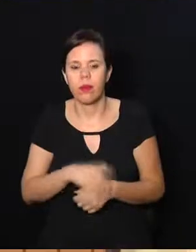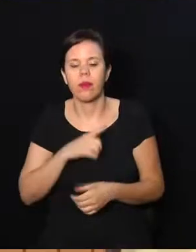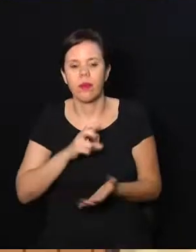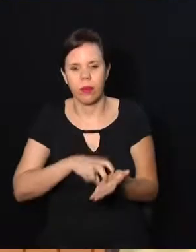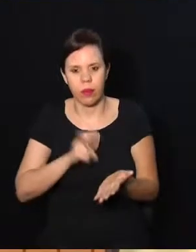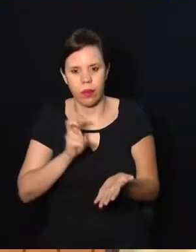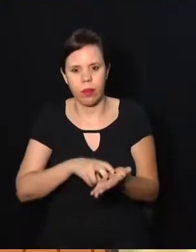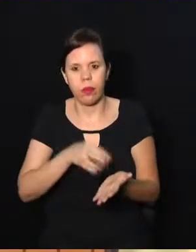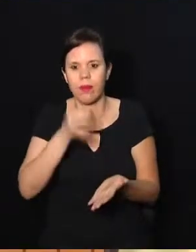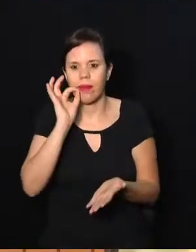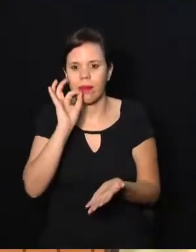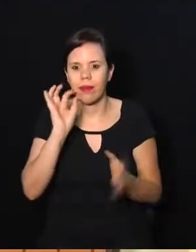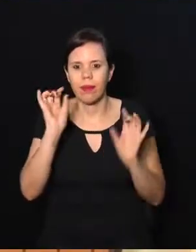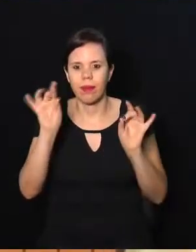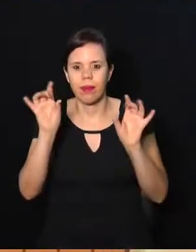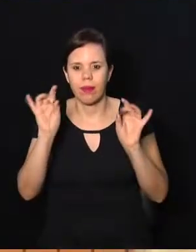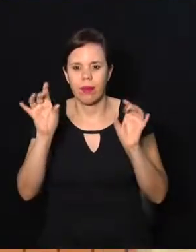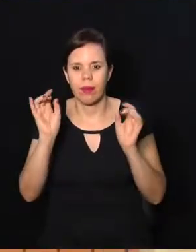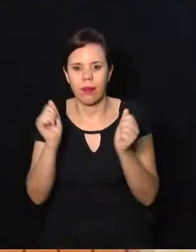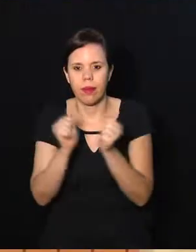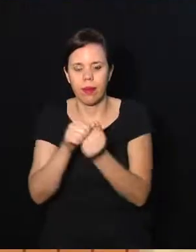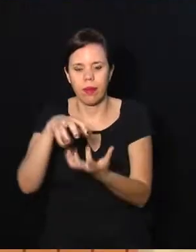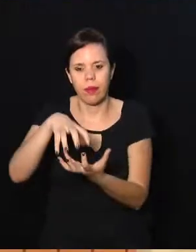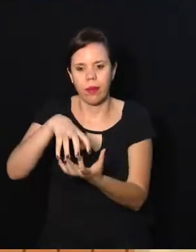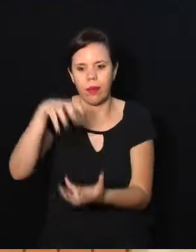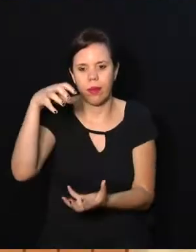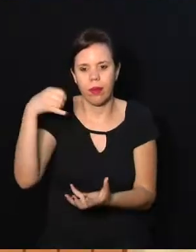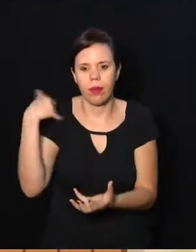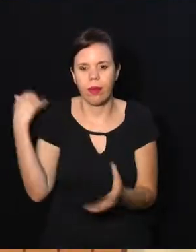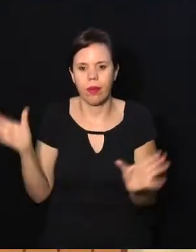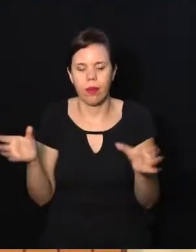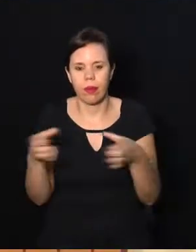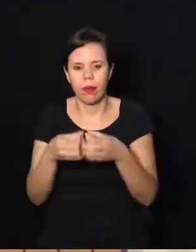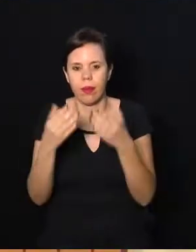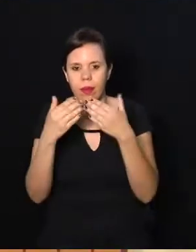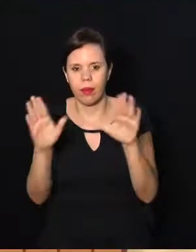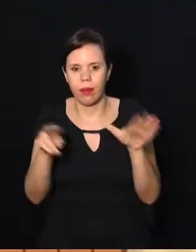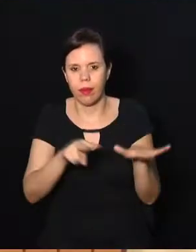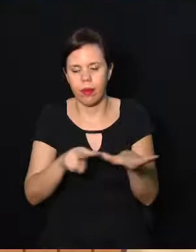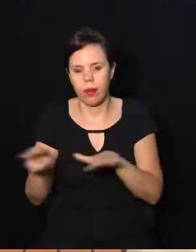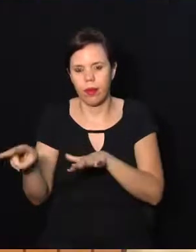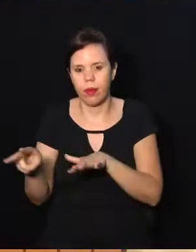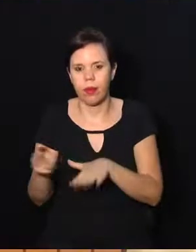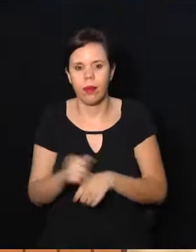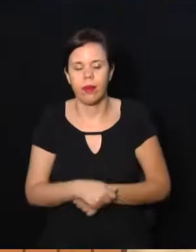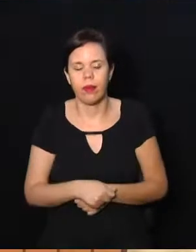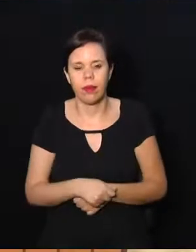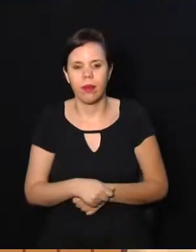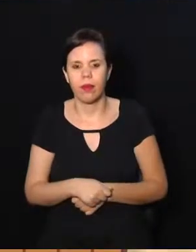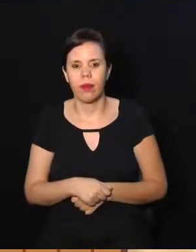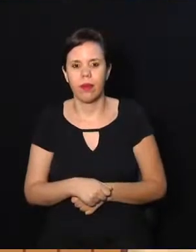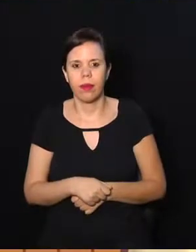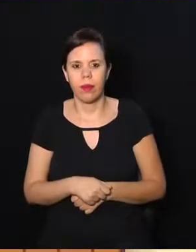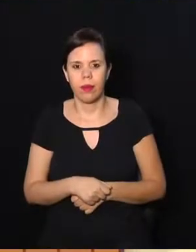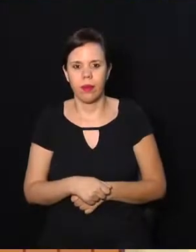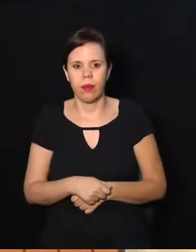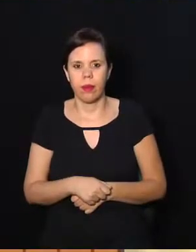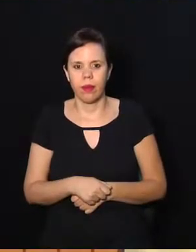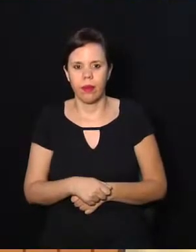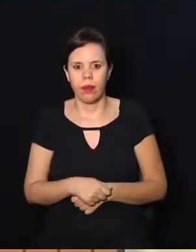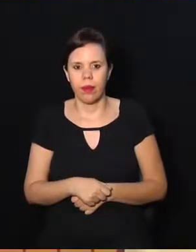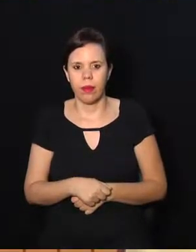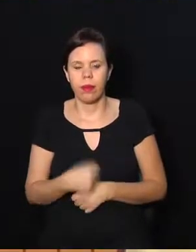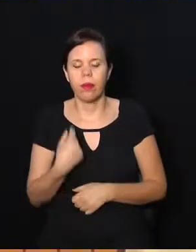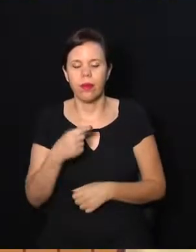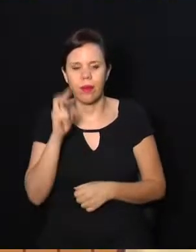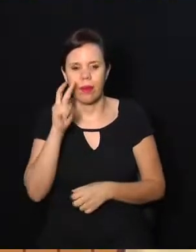manhã já junto com os idosos, e foi a abertura da semana mesmo, propriamente dita, e nós pudemos ver